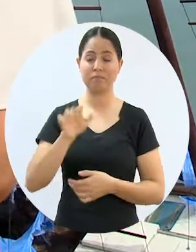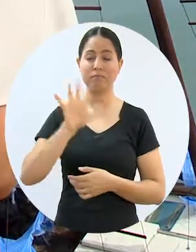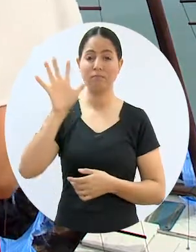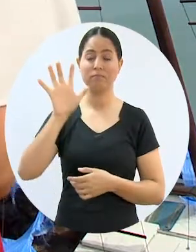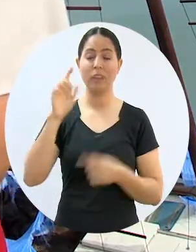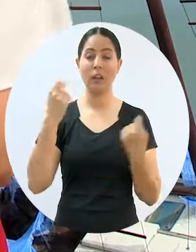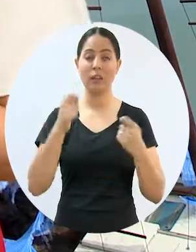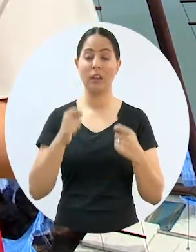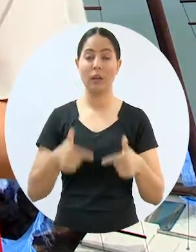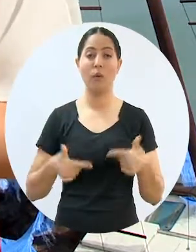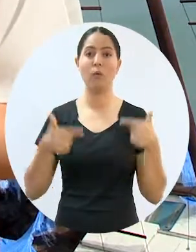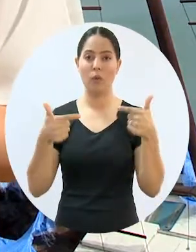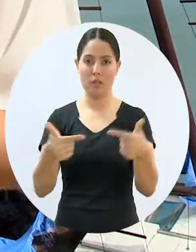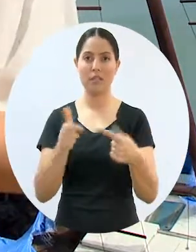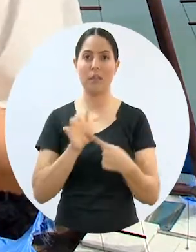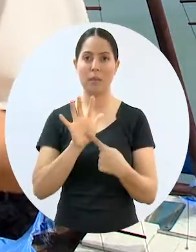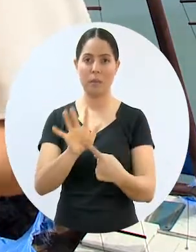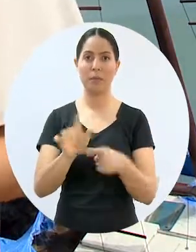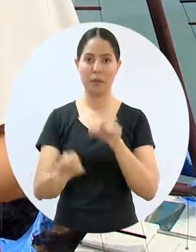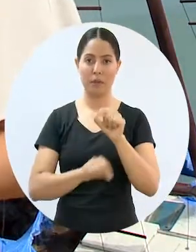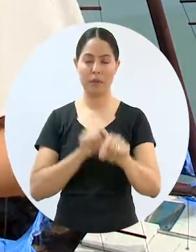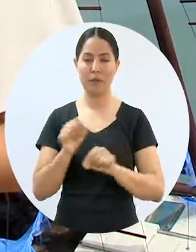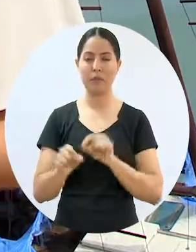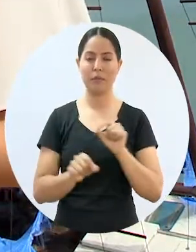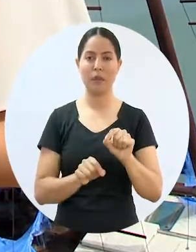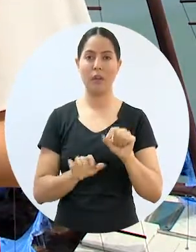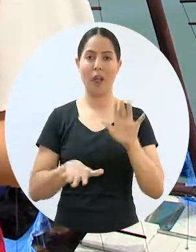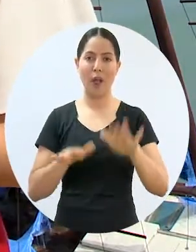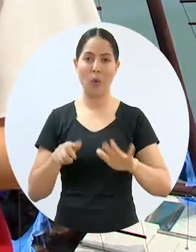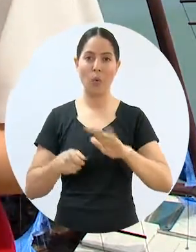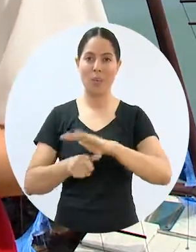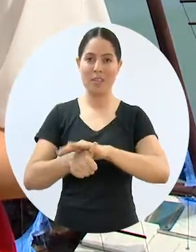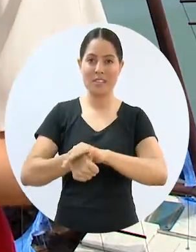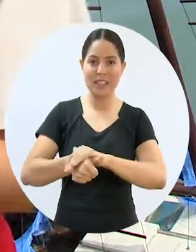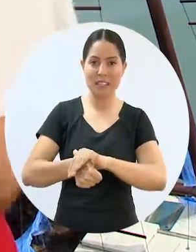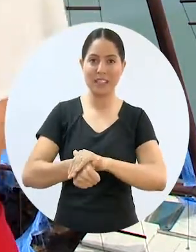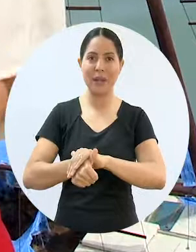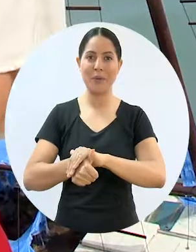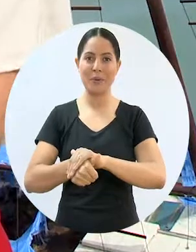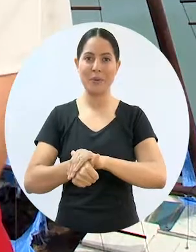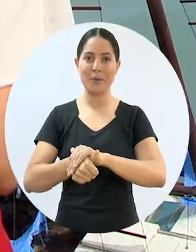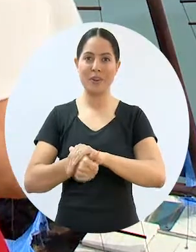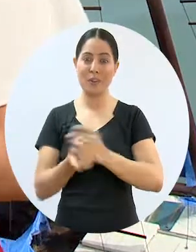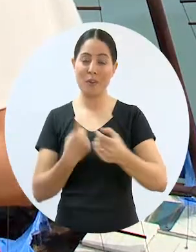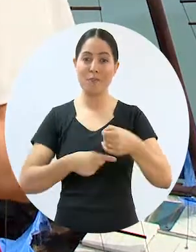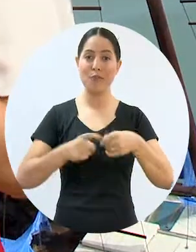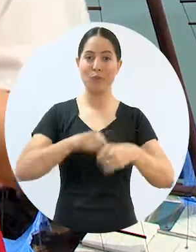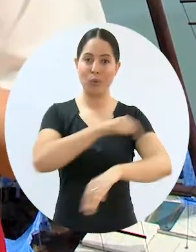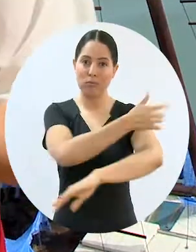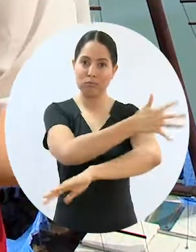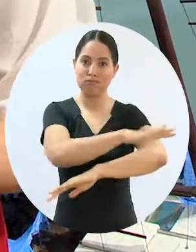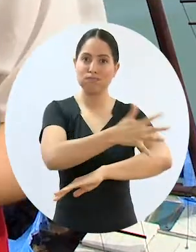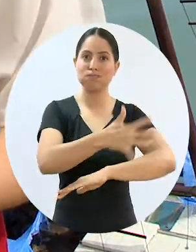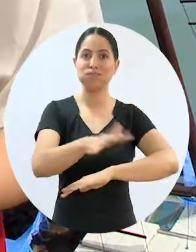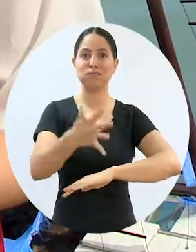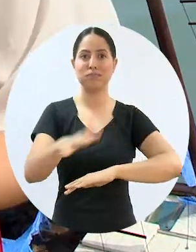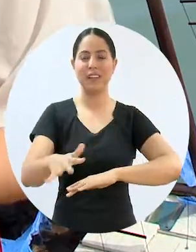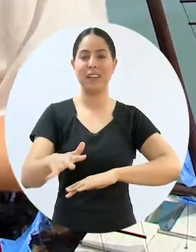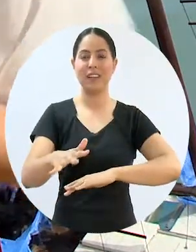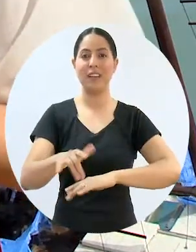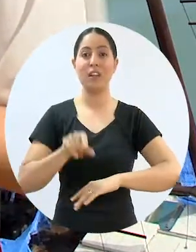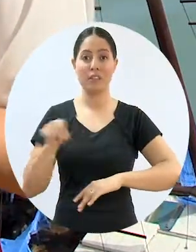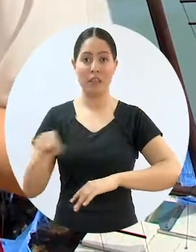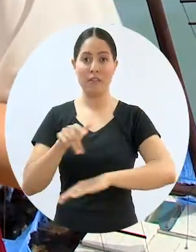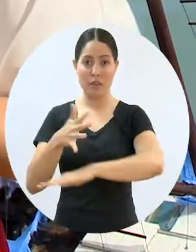uma ação que até a senhora acompanhou comigo, que foi a soltura de algumas tartarugas que foram resgatadas em uma praia e foram soltas em